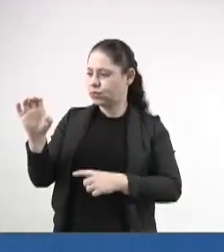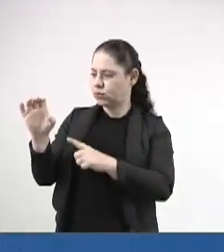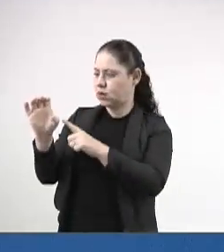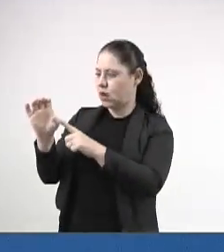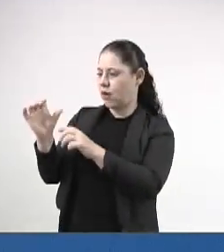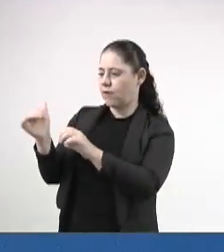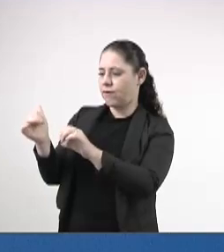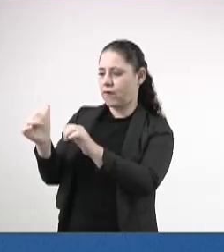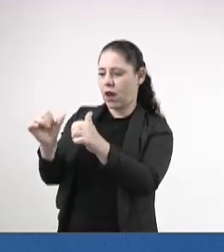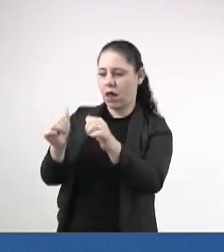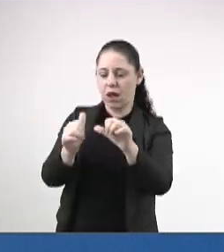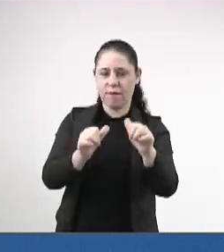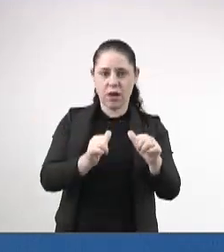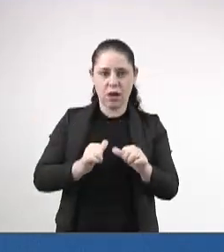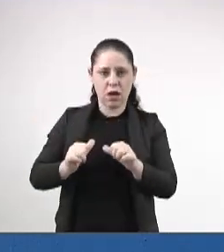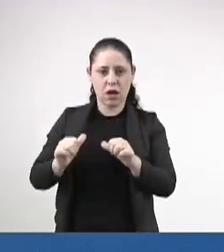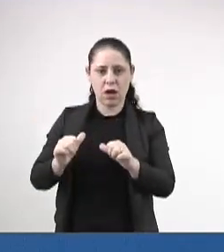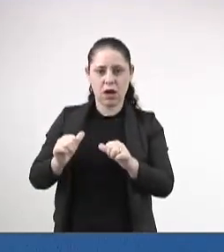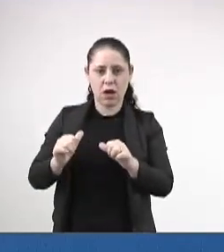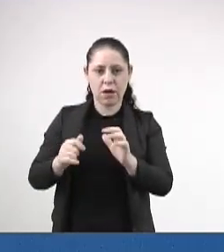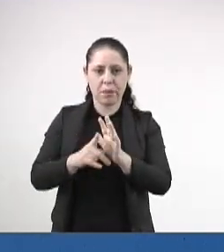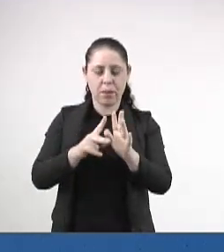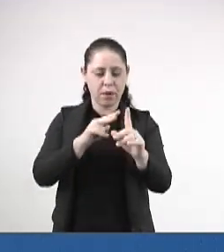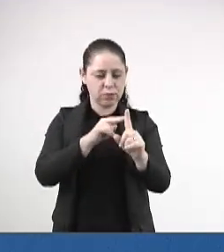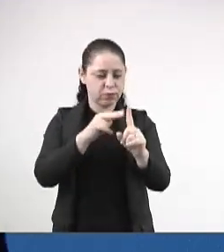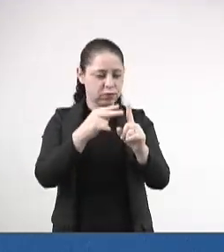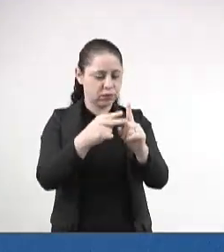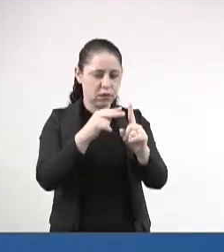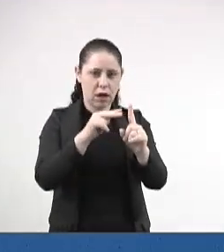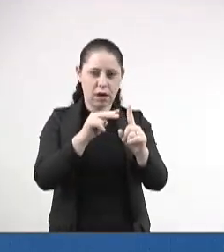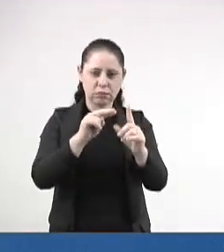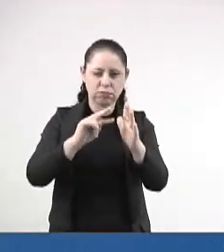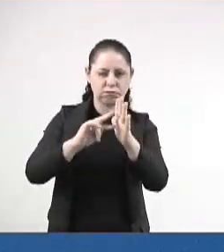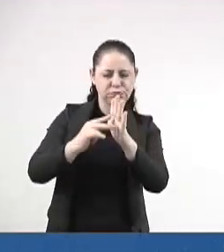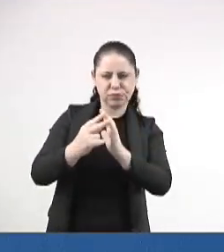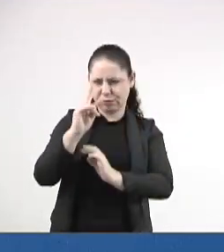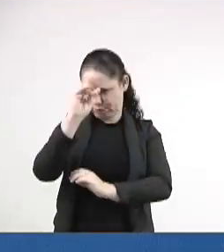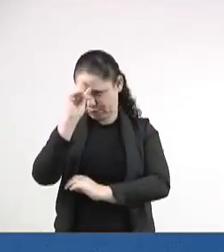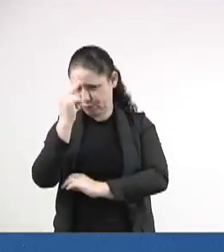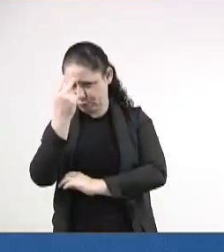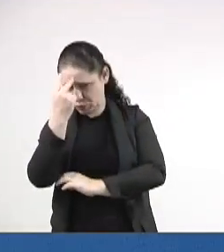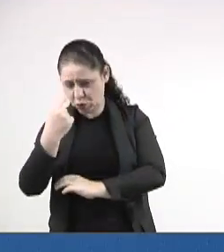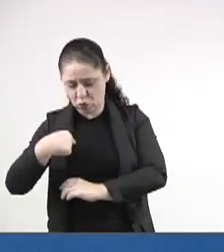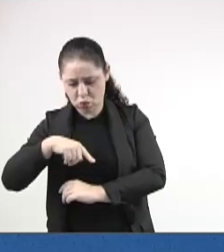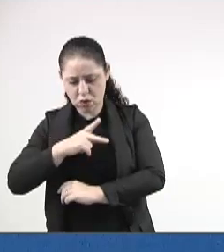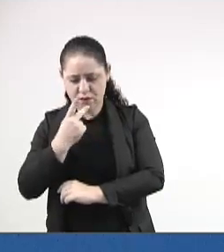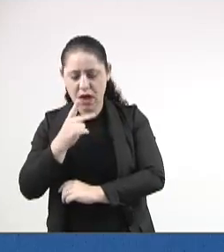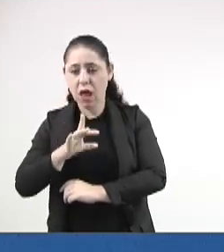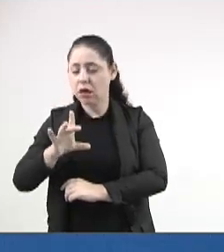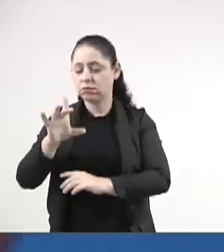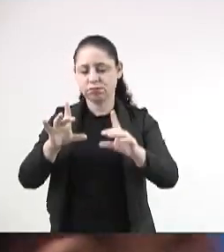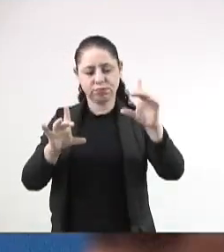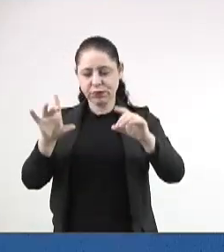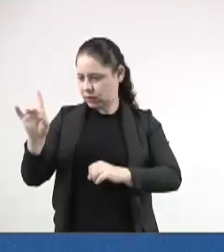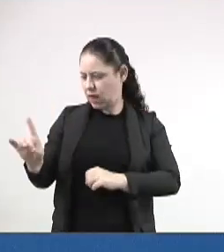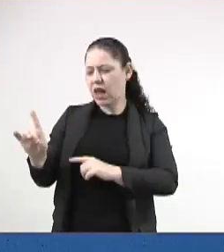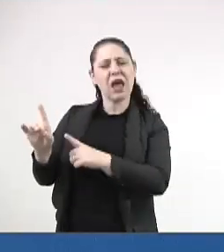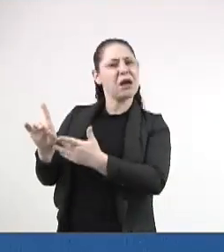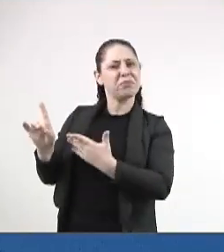estão analisando sob a ótica equivocada daquilo que nós, da direita,